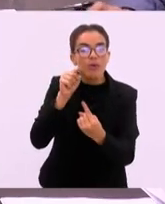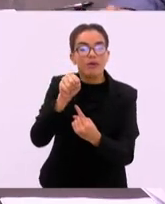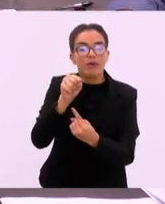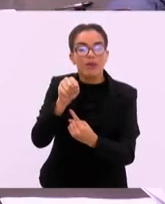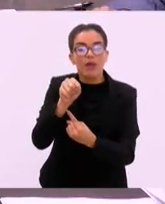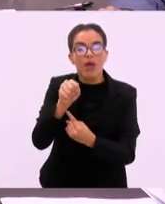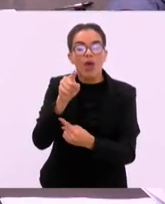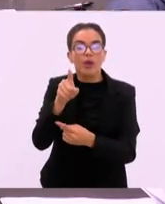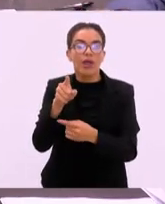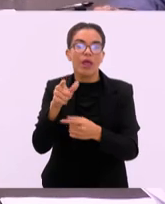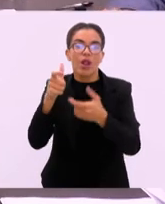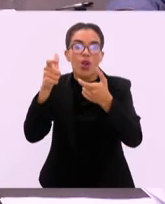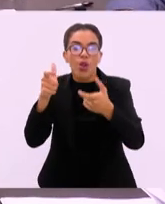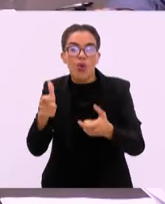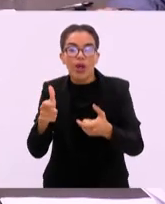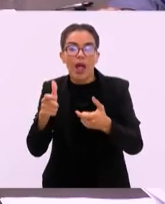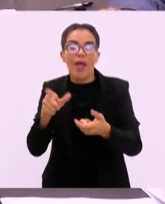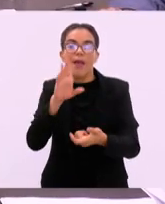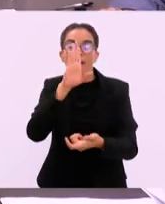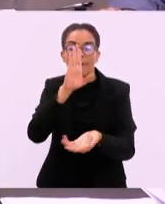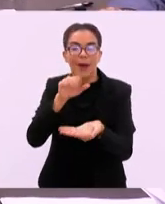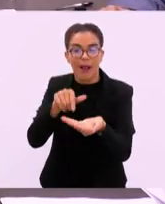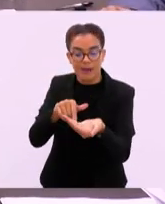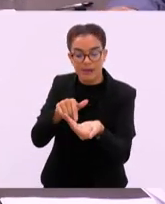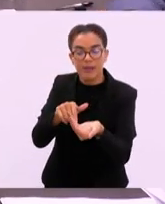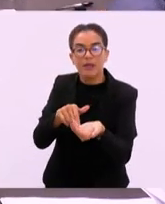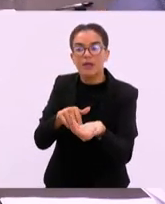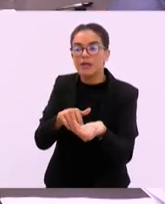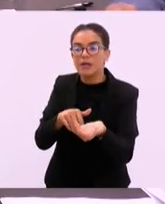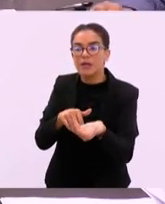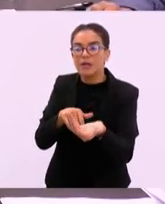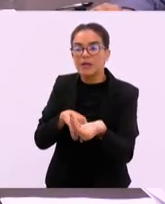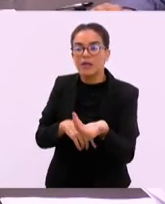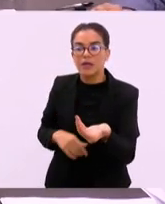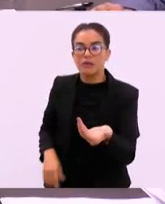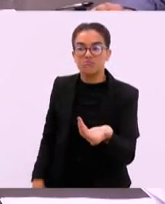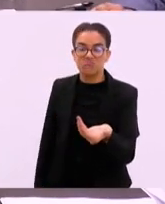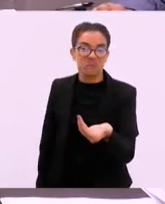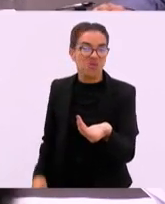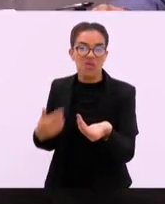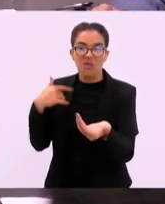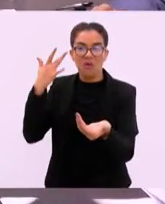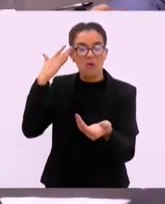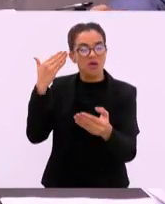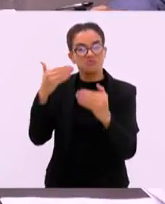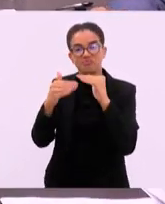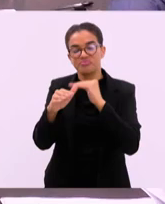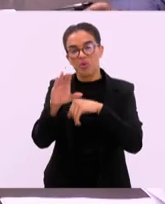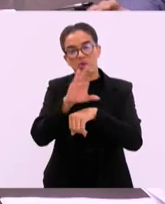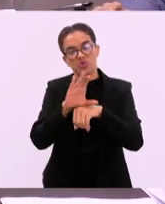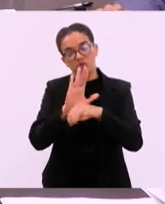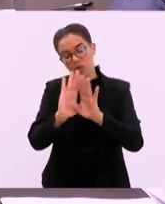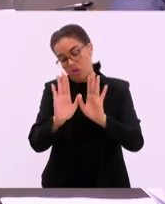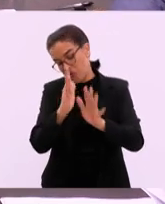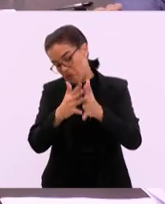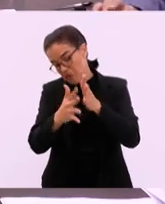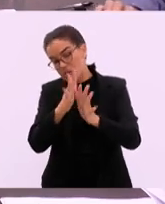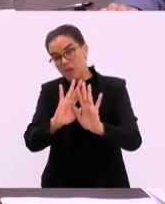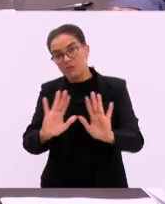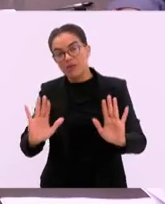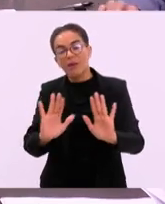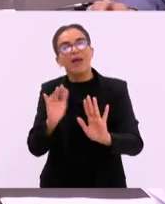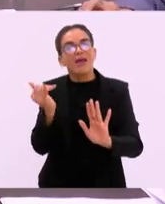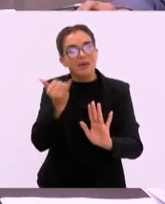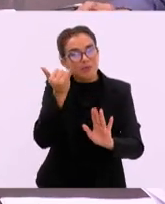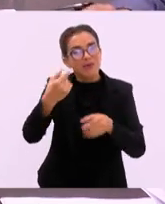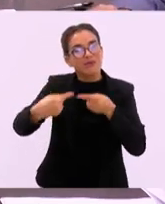estiver parada. Quando está em trânsito não tem perigo, o problema é parada. Bom, eu considero o projeto constitucional, não vou mais perturbar o juiz de ninguém. Não, mas é importante a